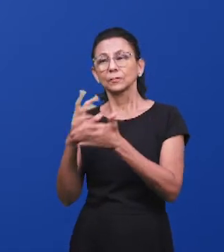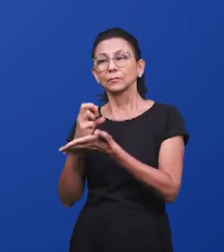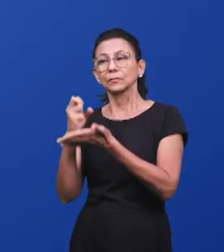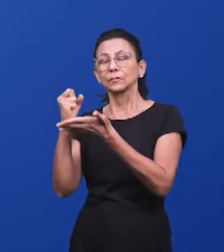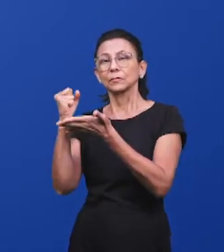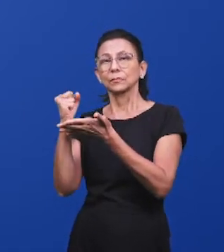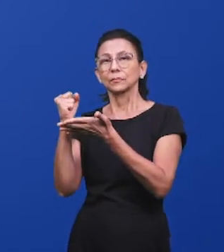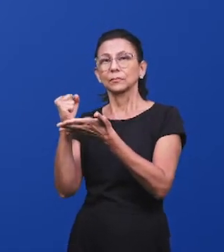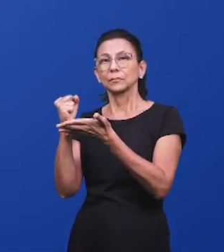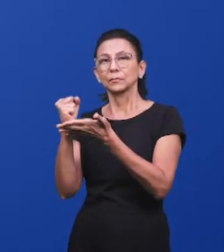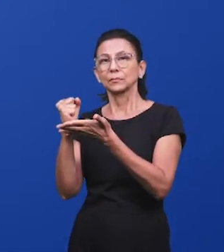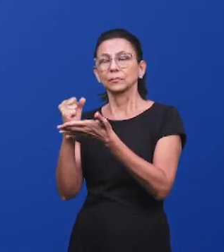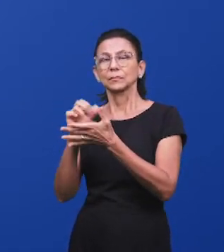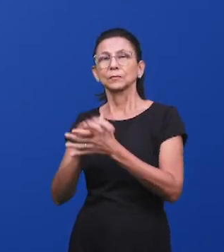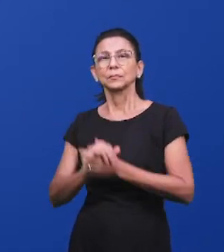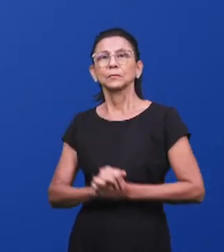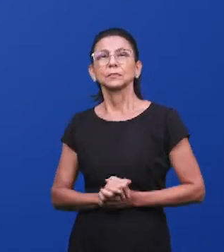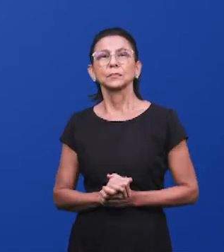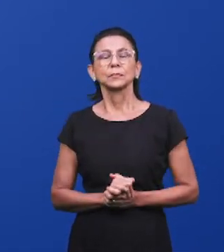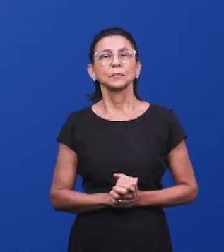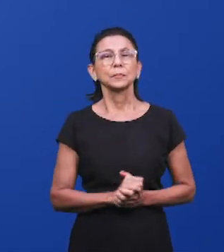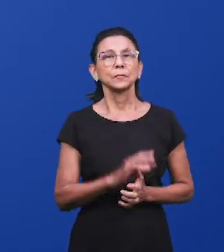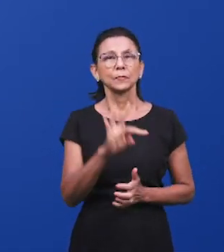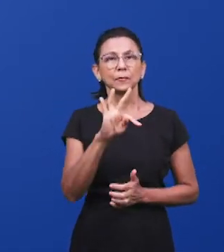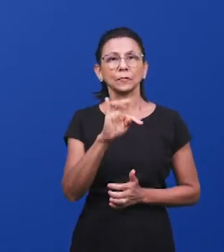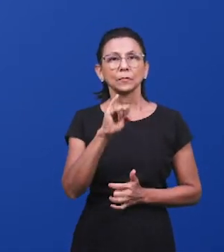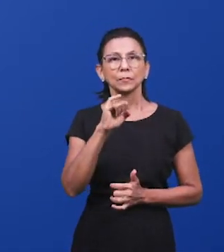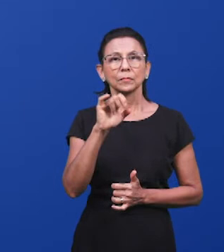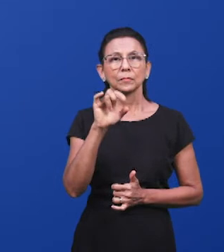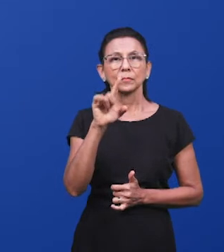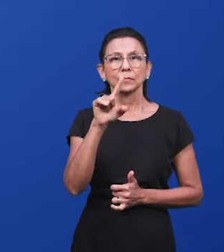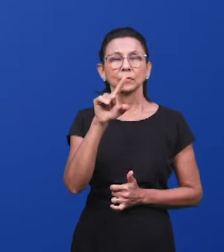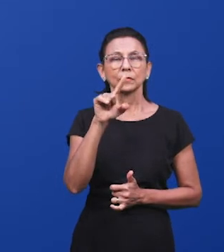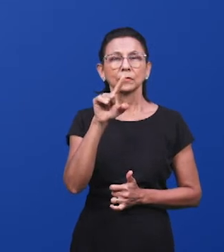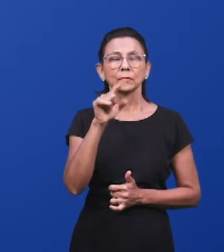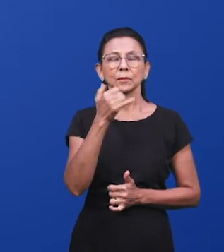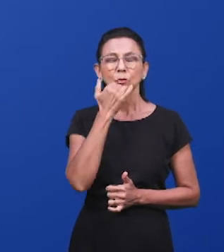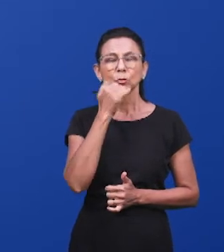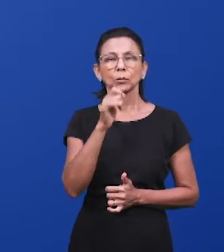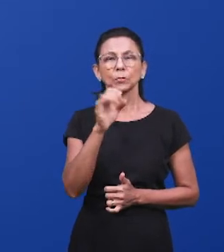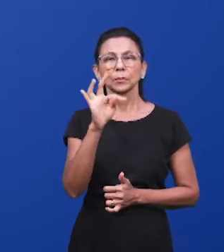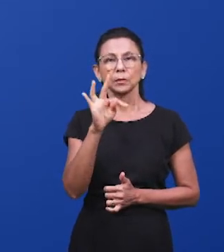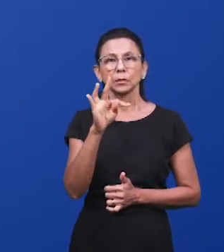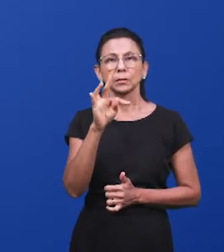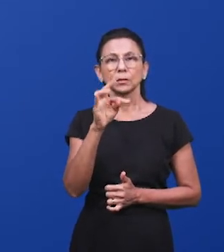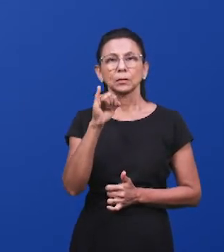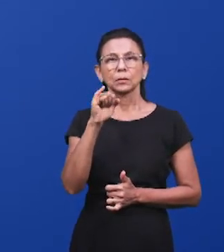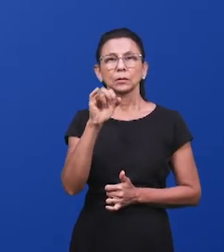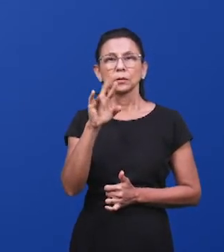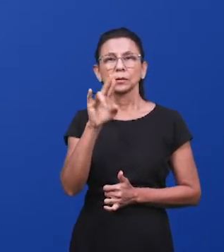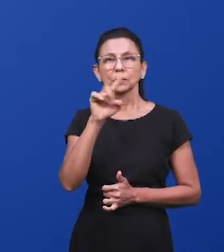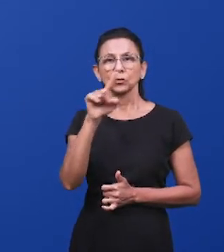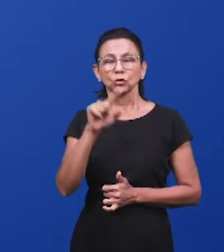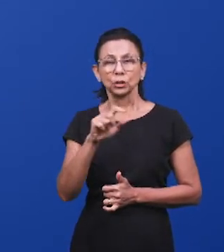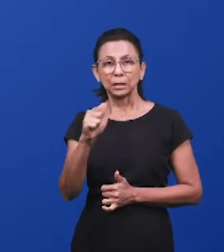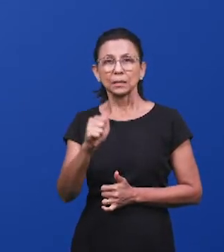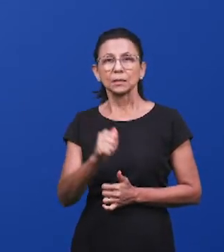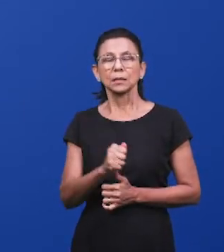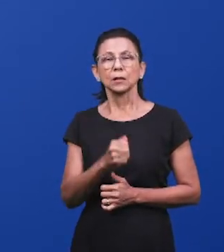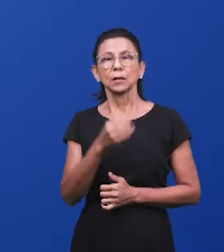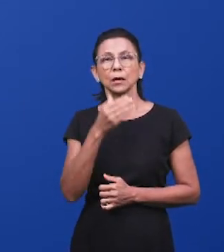uma cidade gentílica que foi conquistada por Josué, conforme podemos ver em Josué capítulo 12,